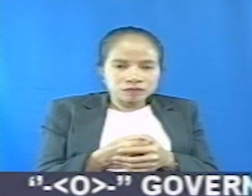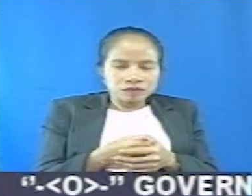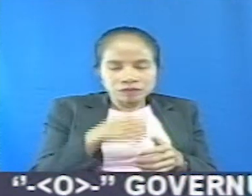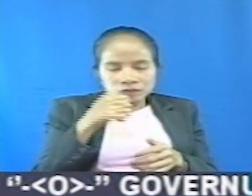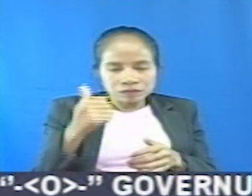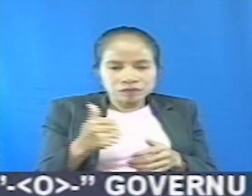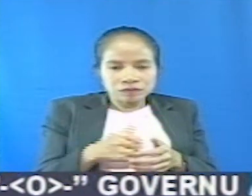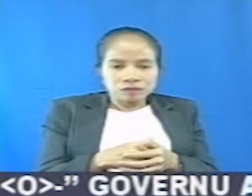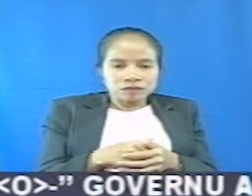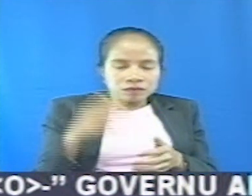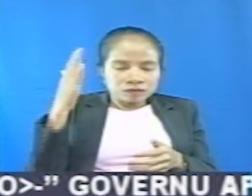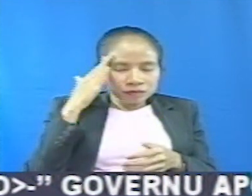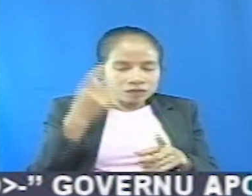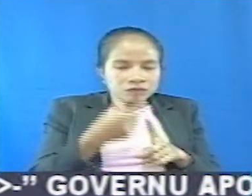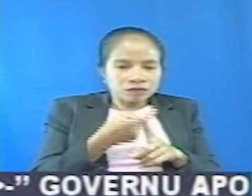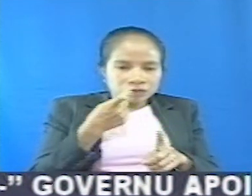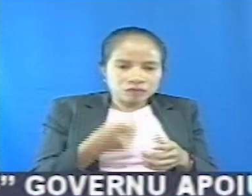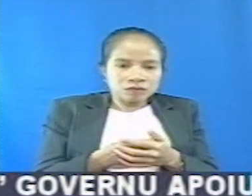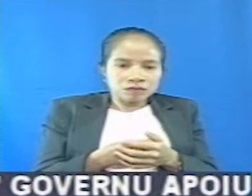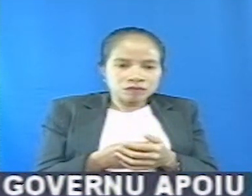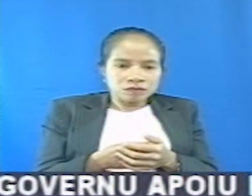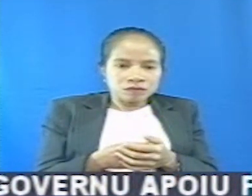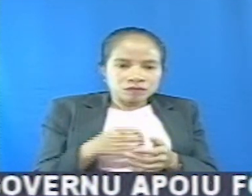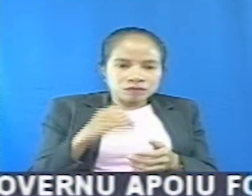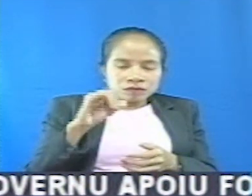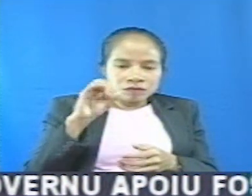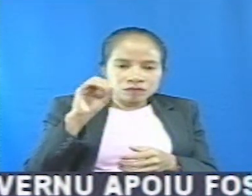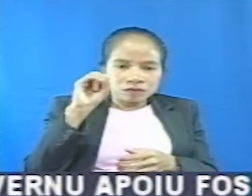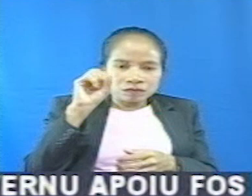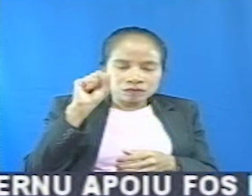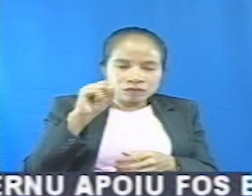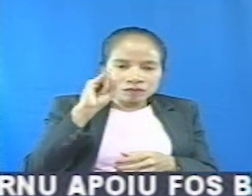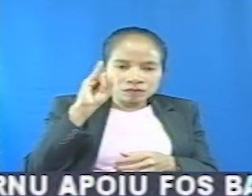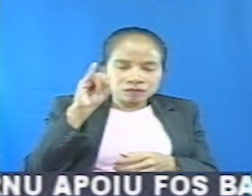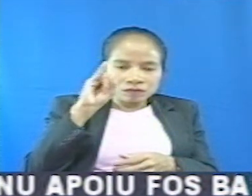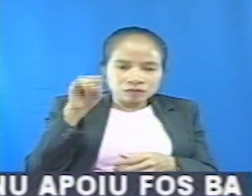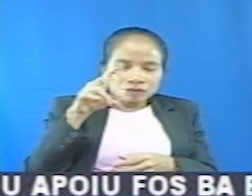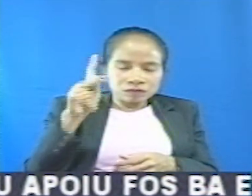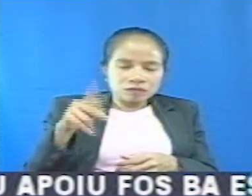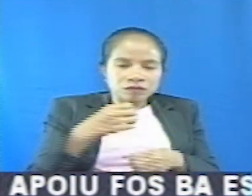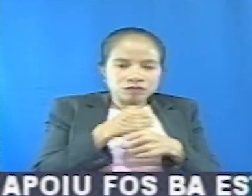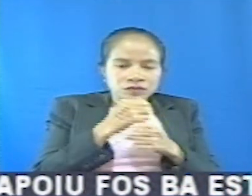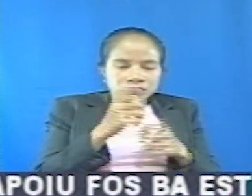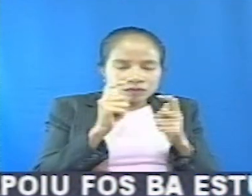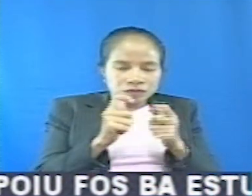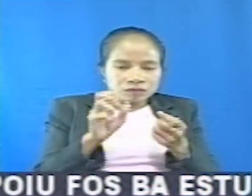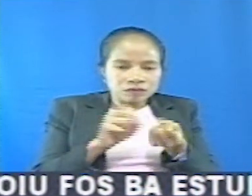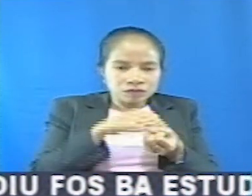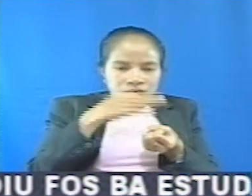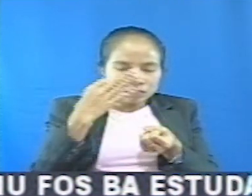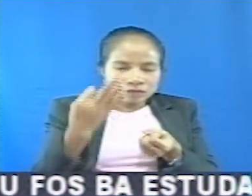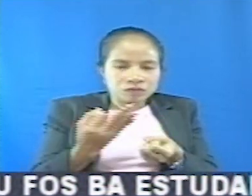Artecelo, intervenção lihusi CI zekanian o di halo teste masal o halo contact